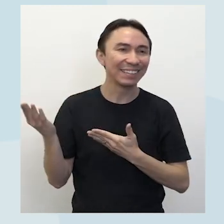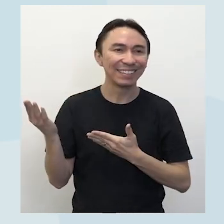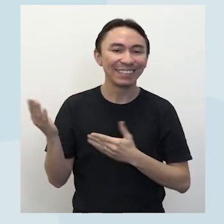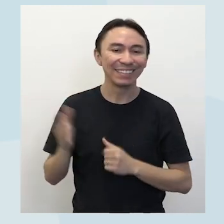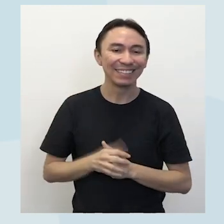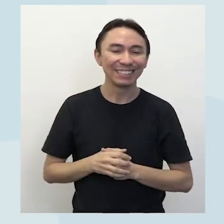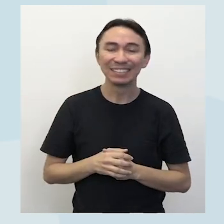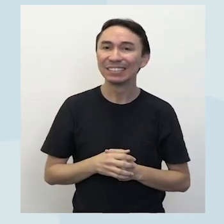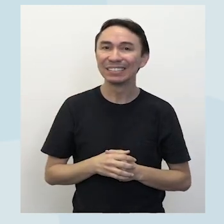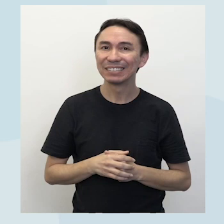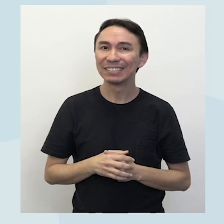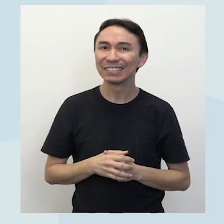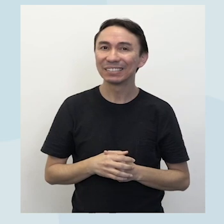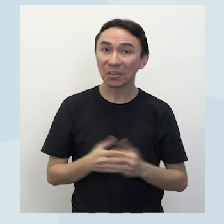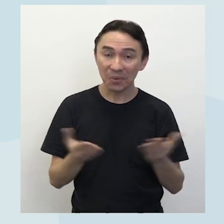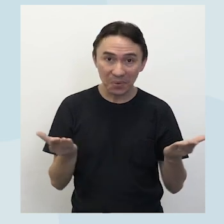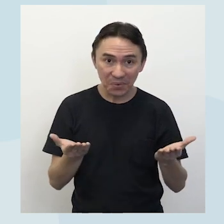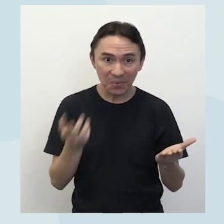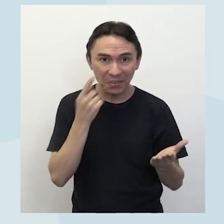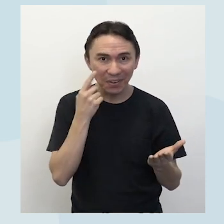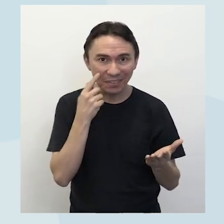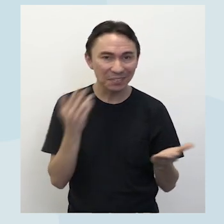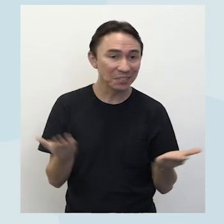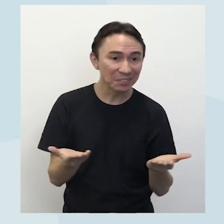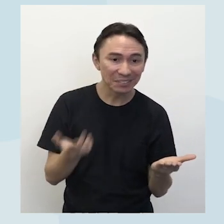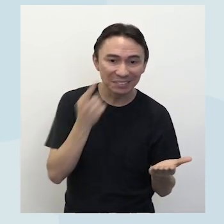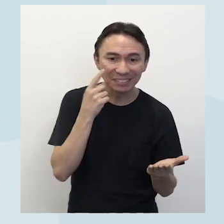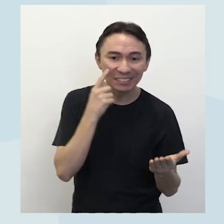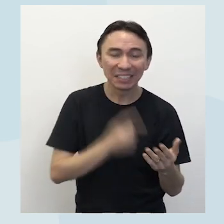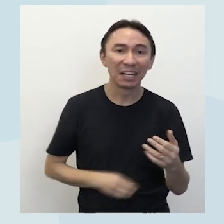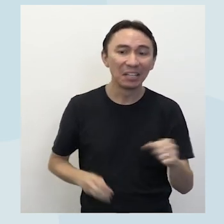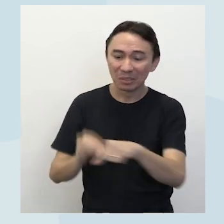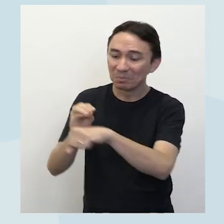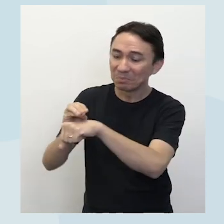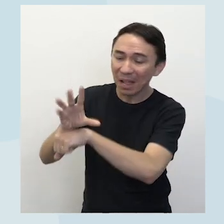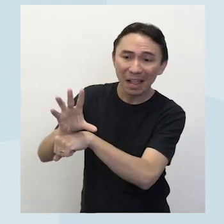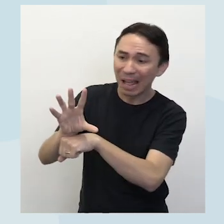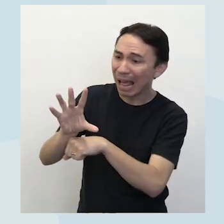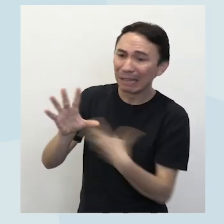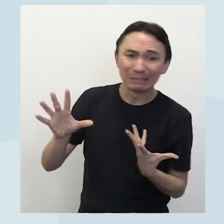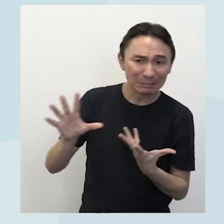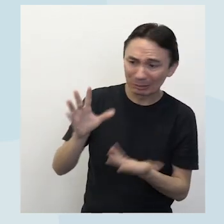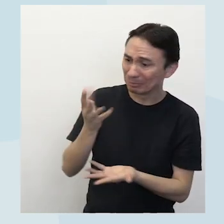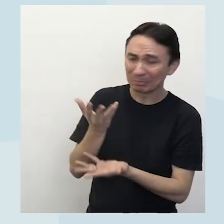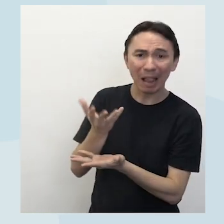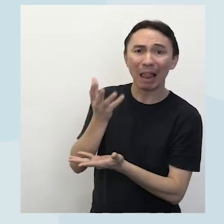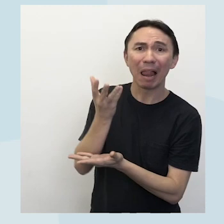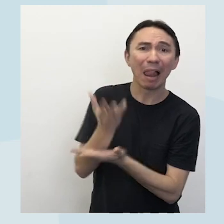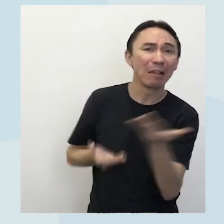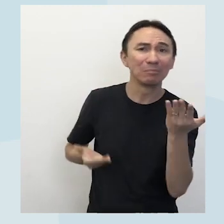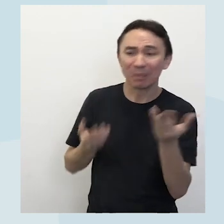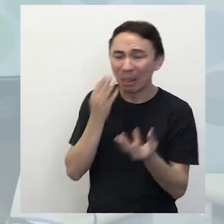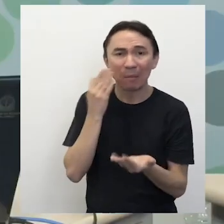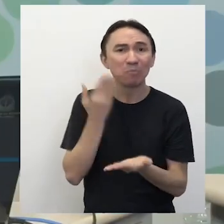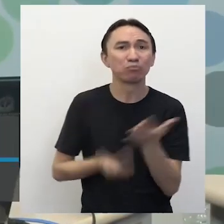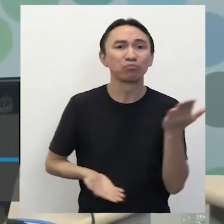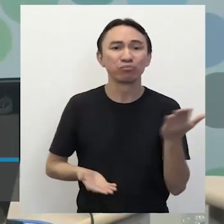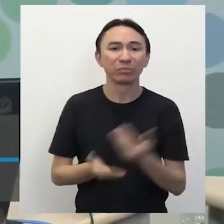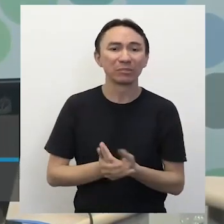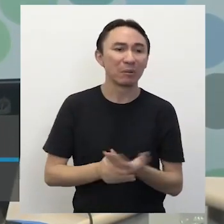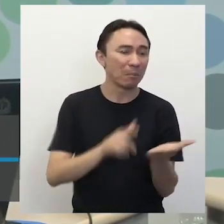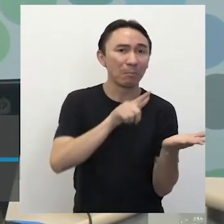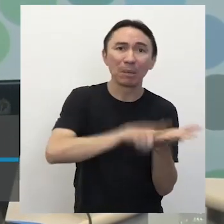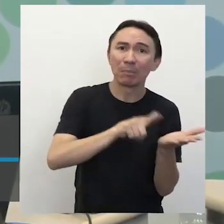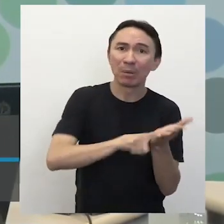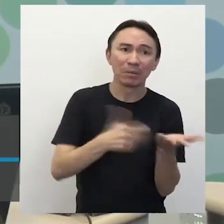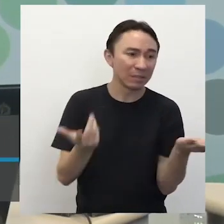é a versão moderna do meu cachorro comer meu trabalho. Ah, boa. É, porque agora, na quarentena, né, professor, o papel enroscou, a tinta